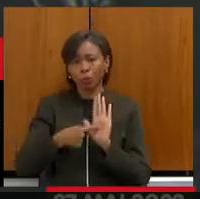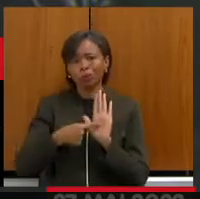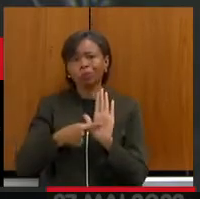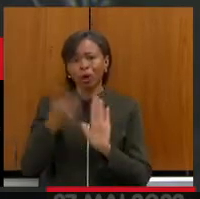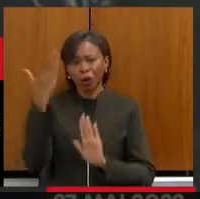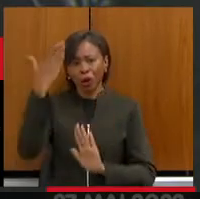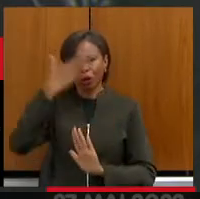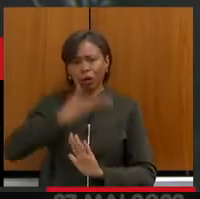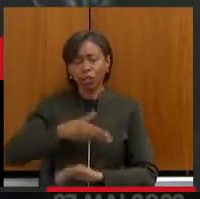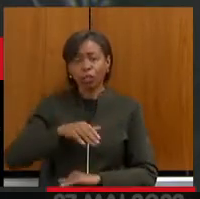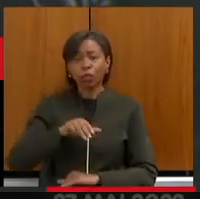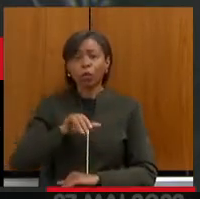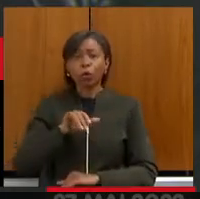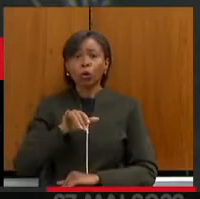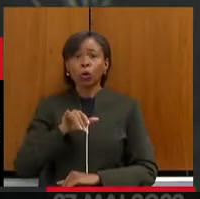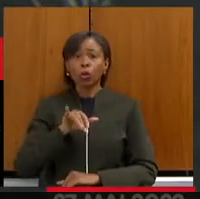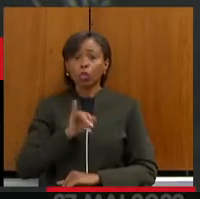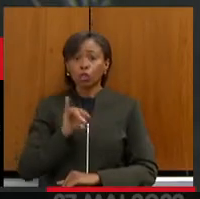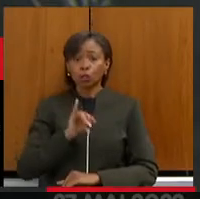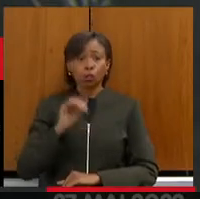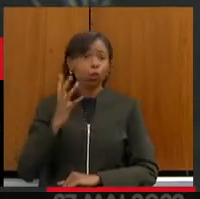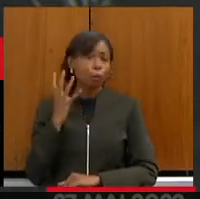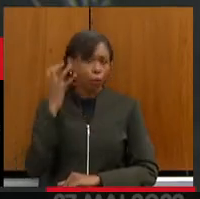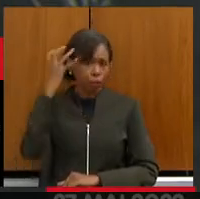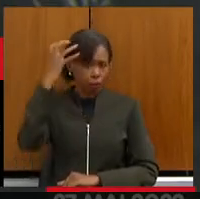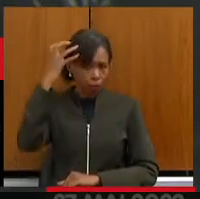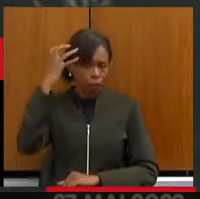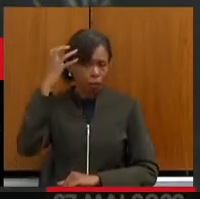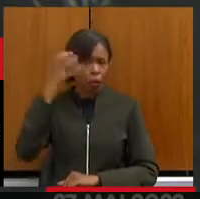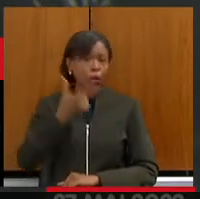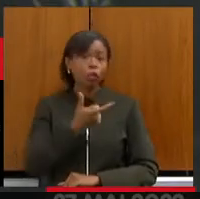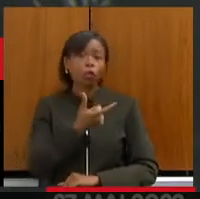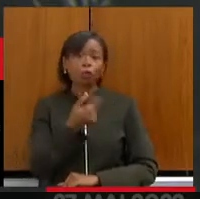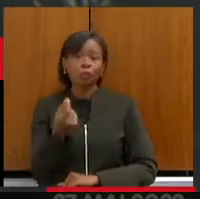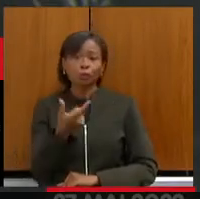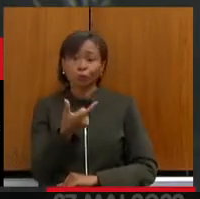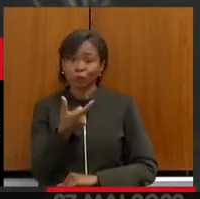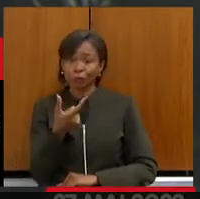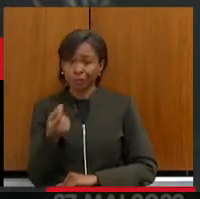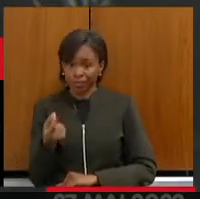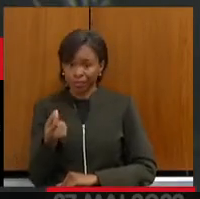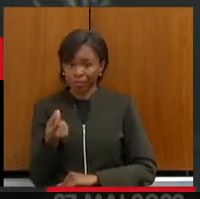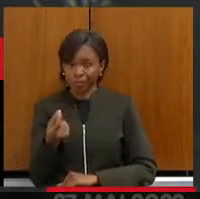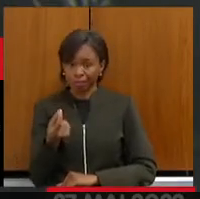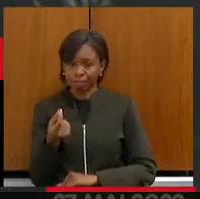realizada pelo Instituto Marielle Franco segundo a qual em 2020